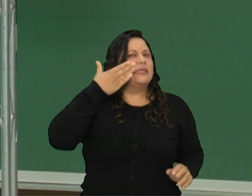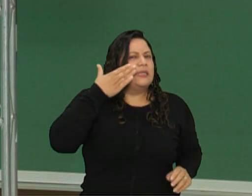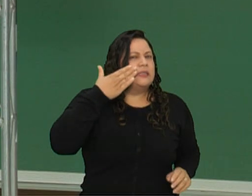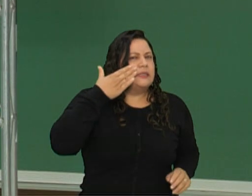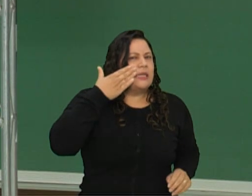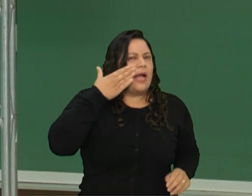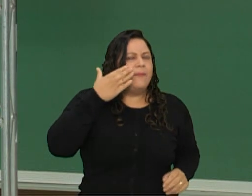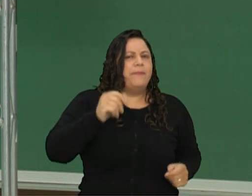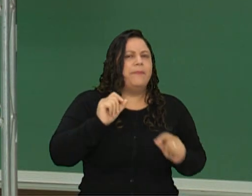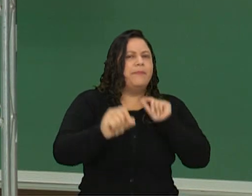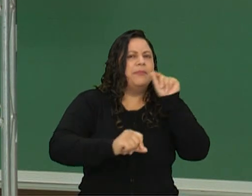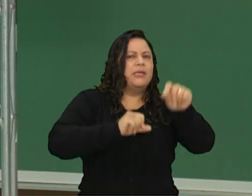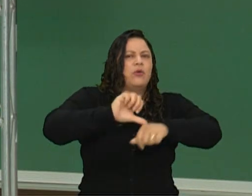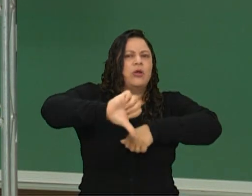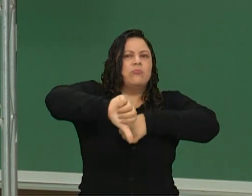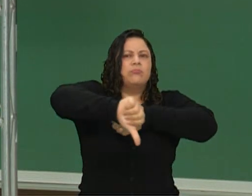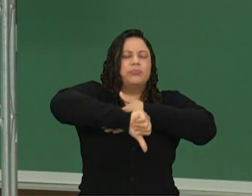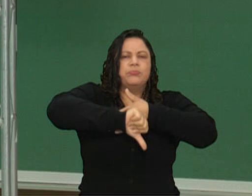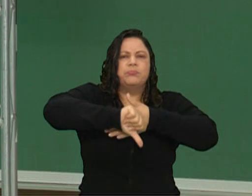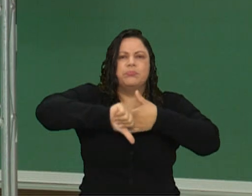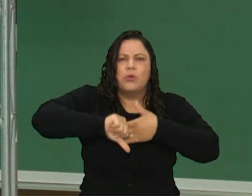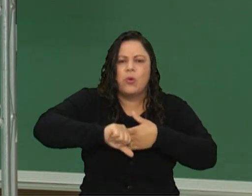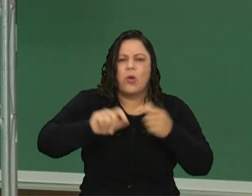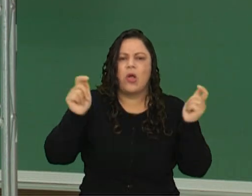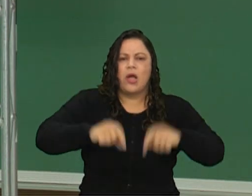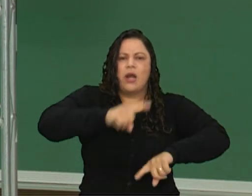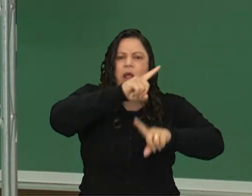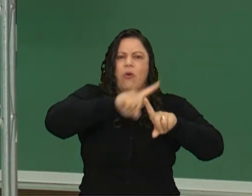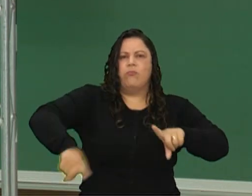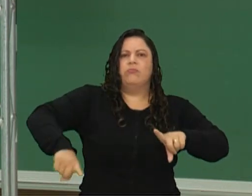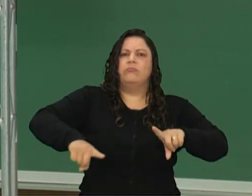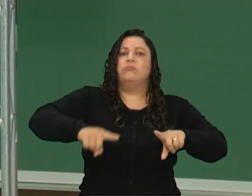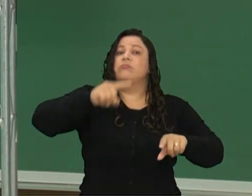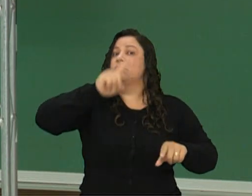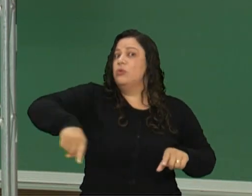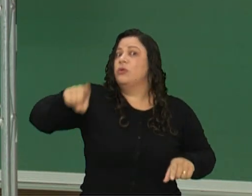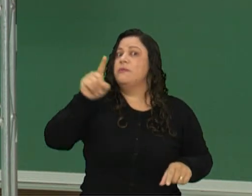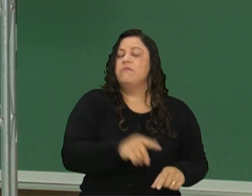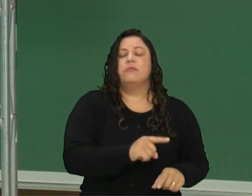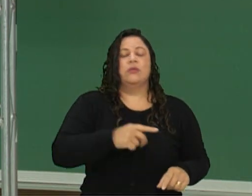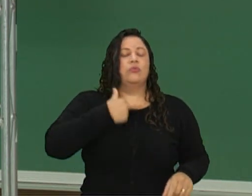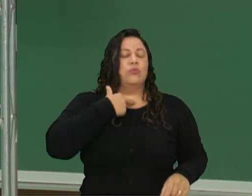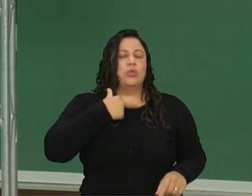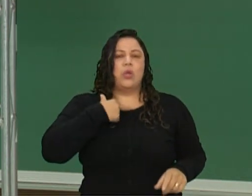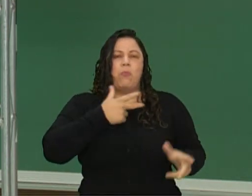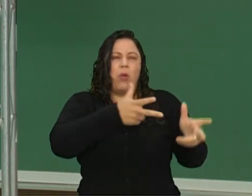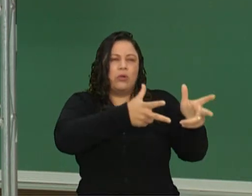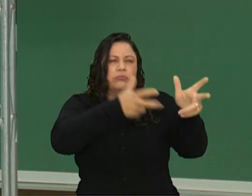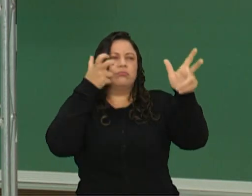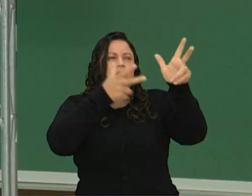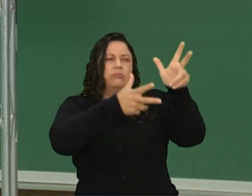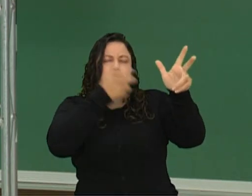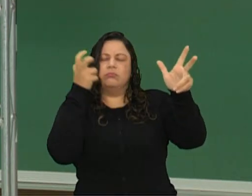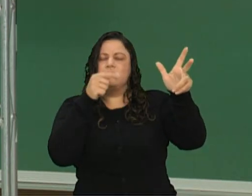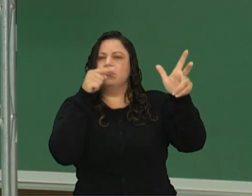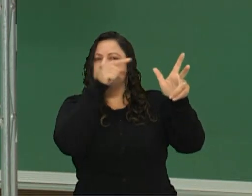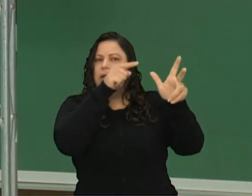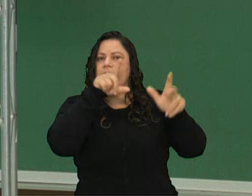matar a gralha azul. É um crime estadual passível de prisão, além de ser, claro, um atentado contra a